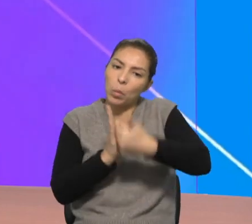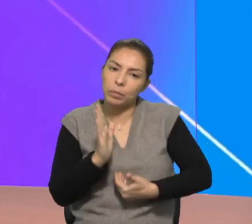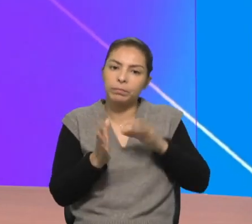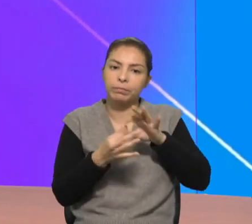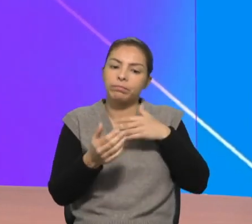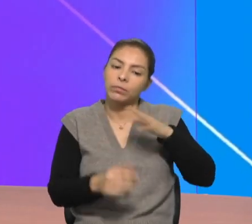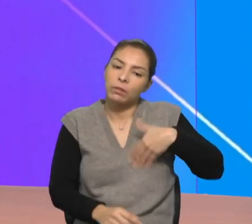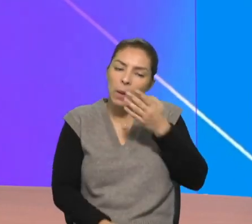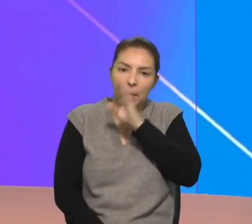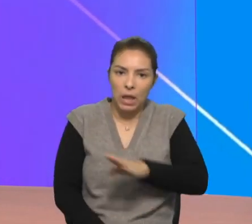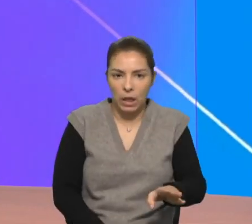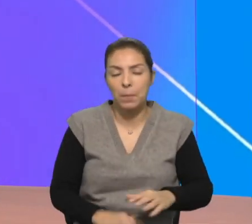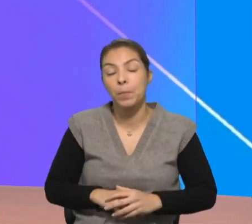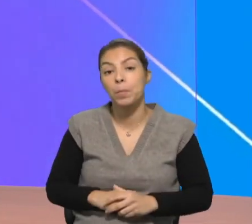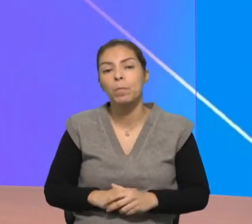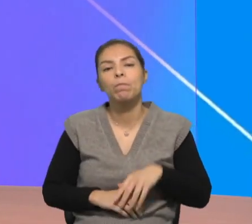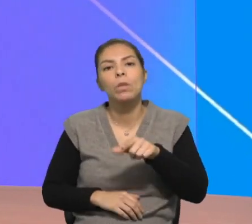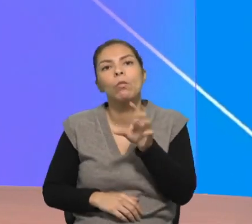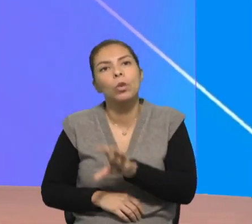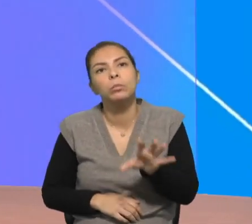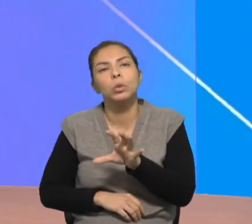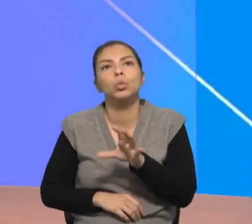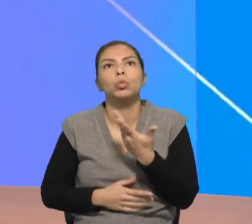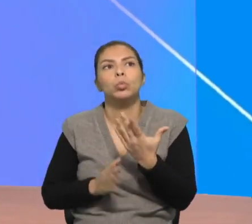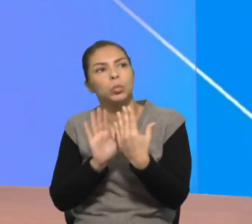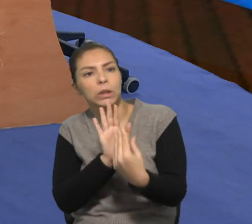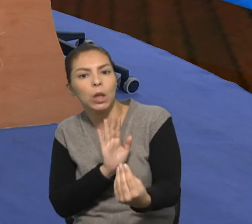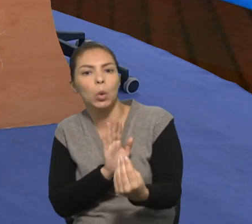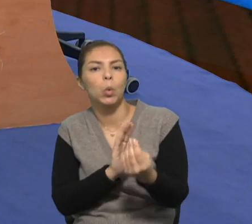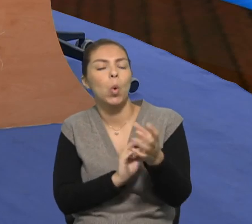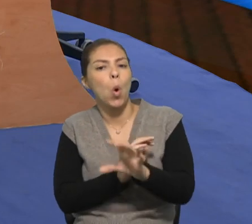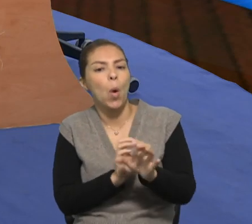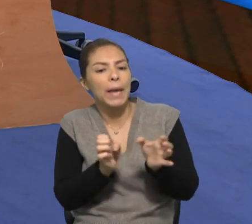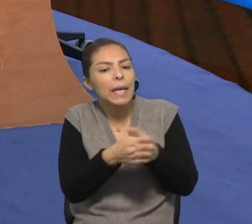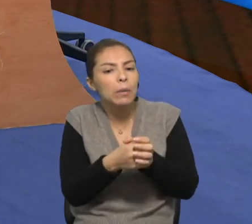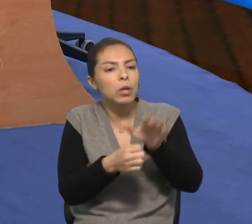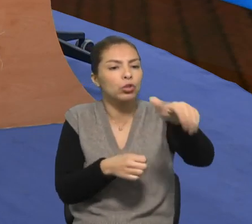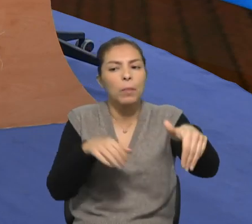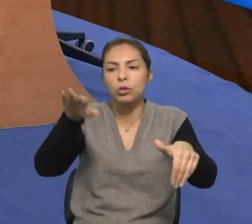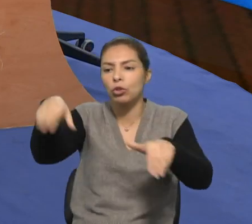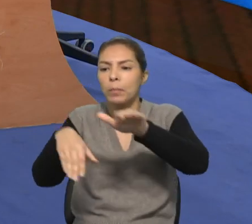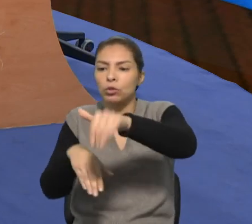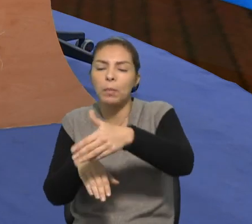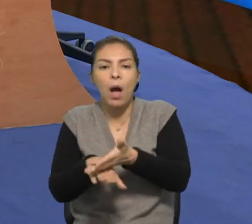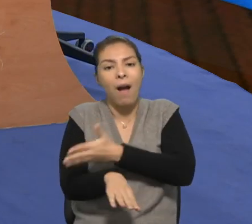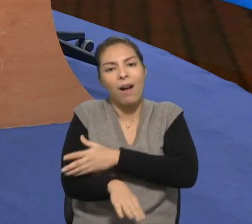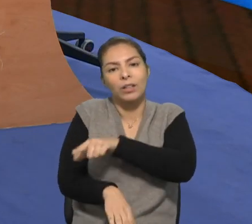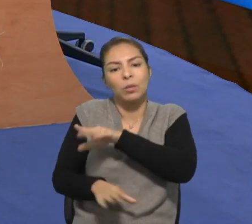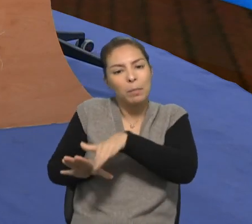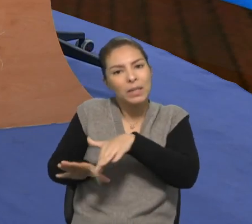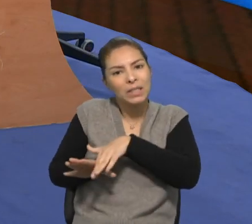forma uma estratégia ao querer-se convocar primeiro as equipas que nas dioceses foram fazendo este caminho, assim como os conselhos